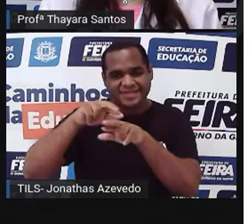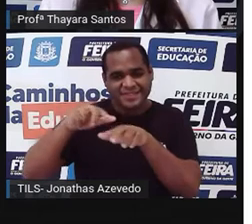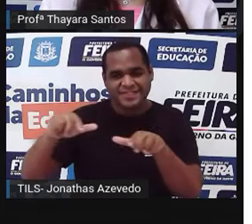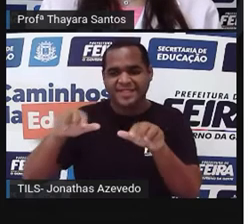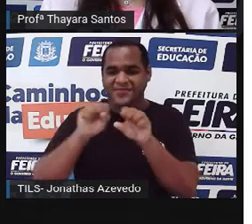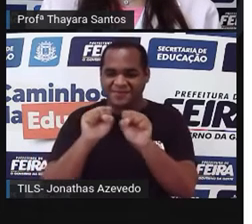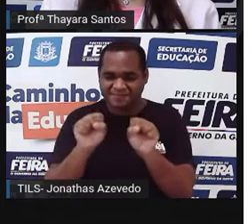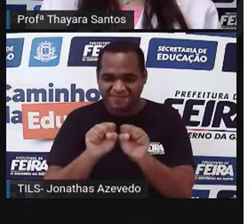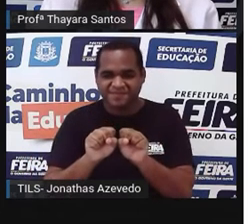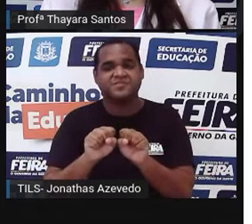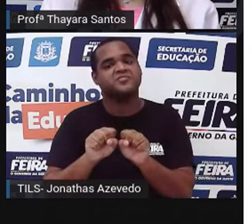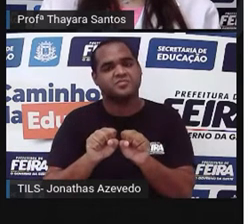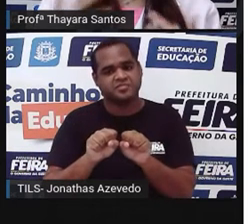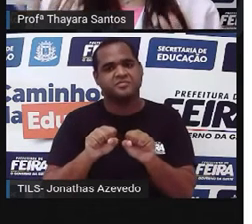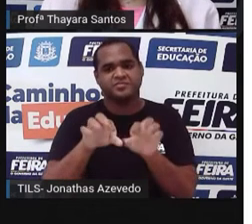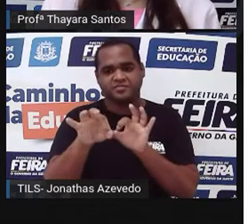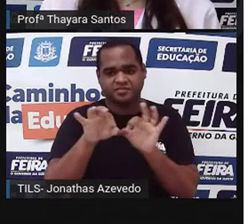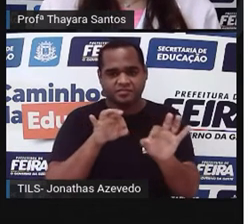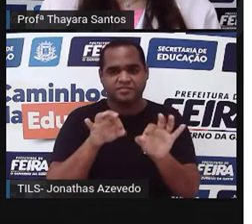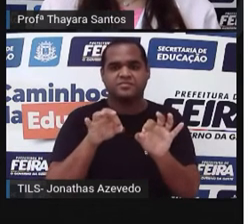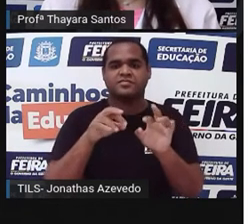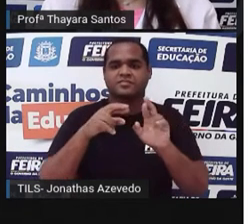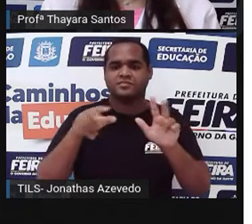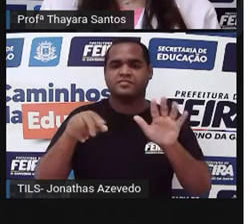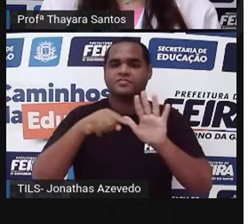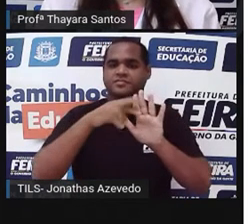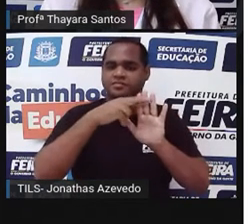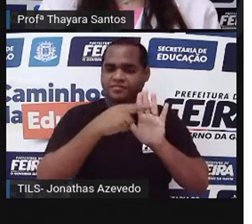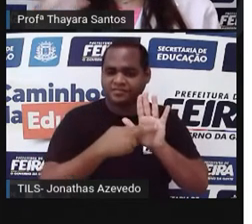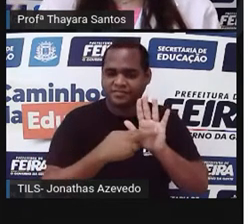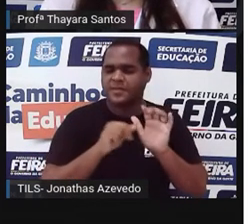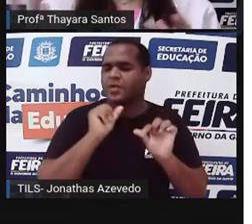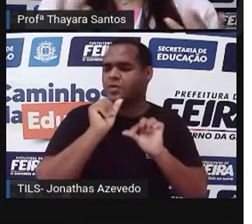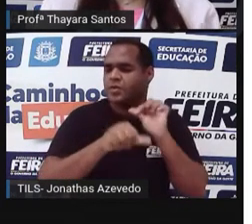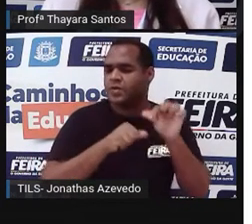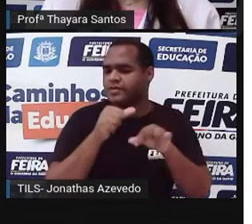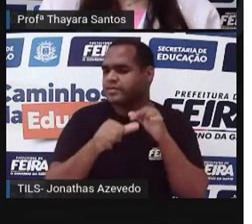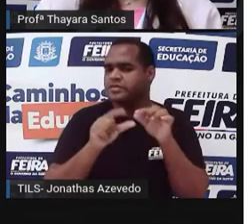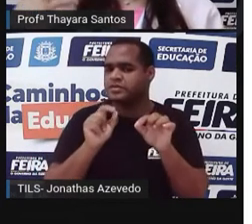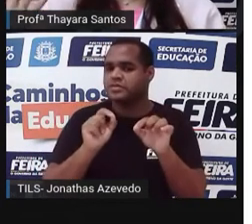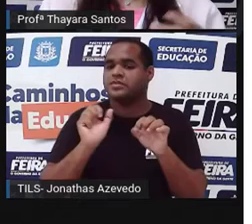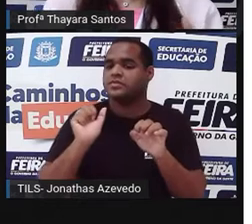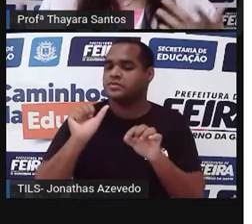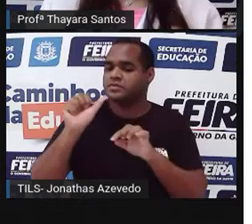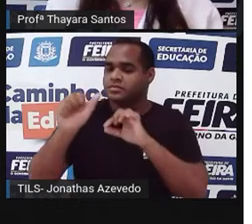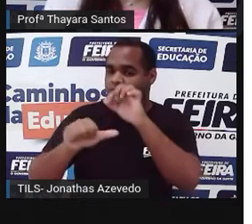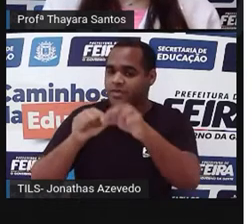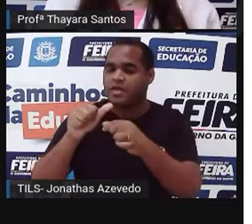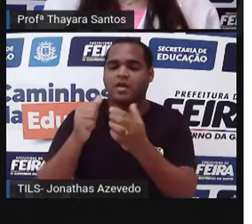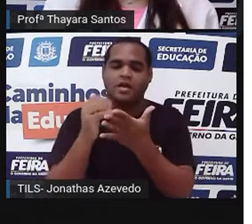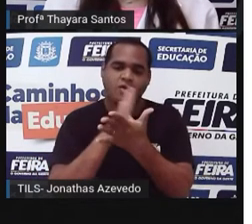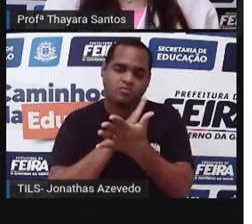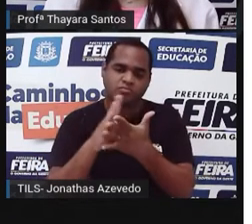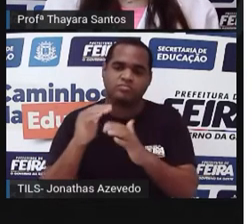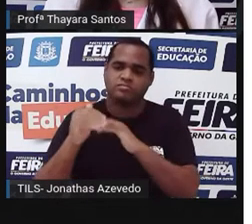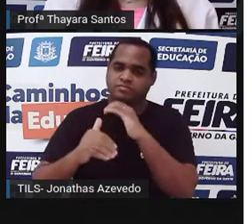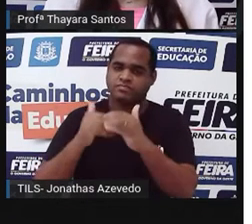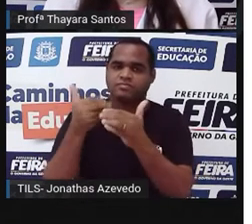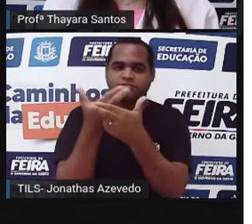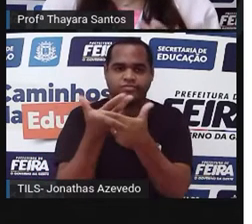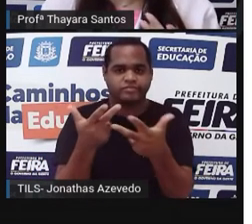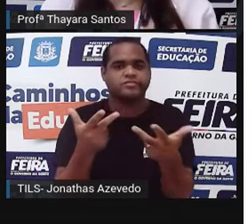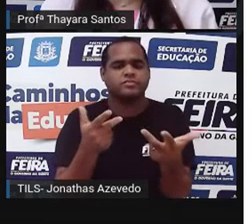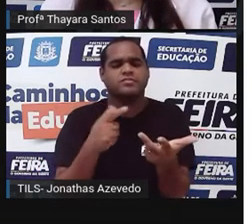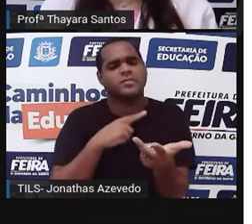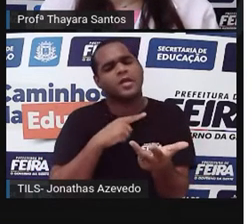dizendo, esses benefícios vão ser obtidos para a regulação de alguns processos